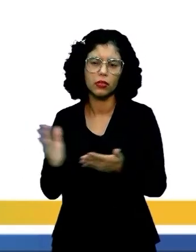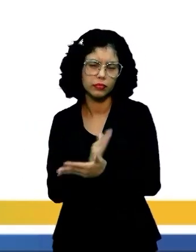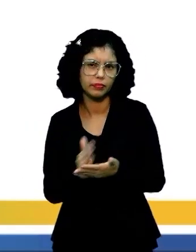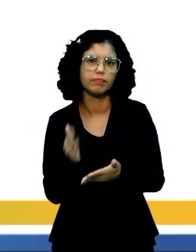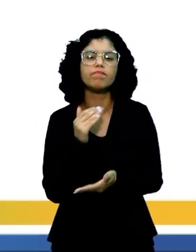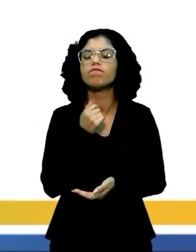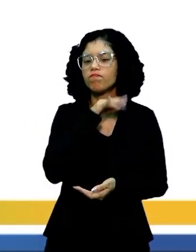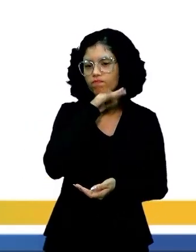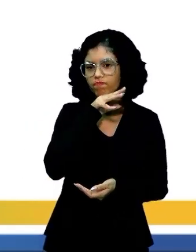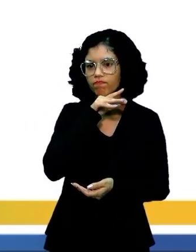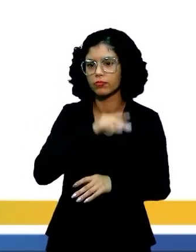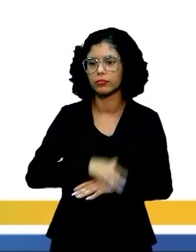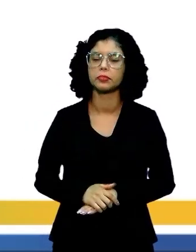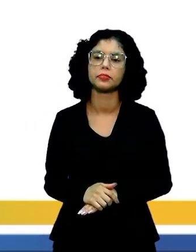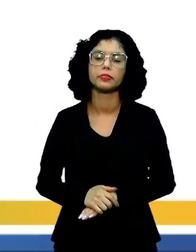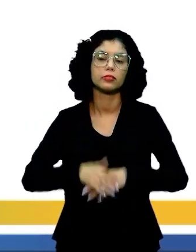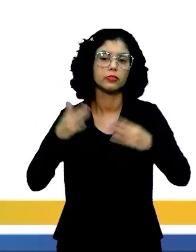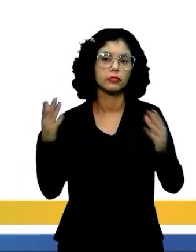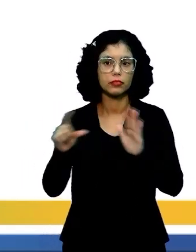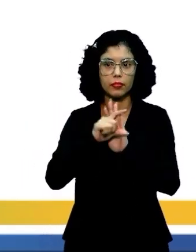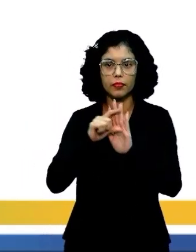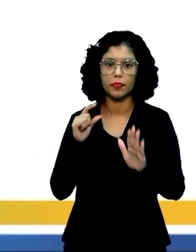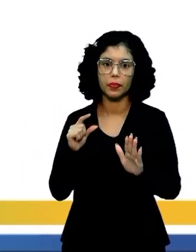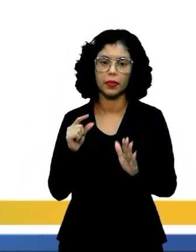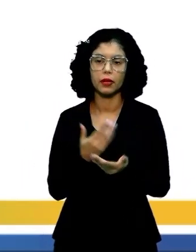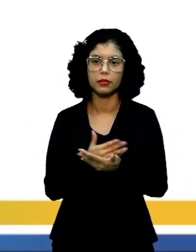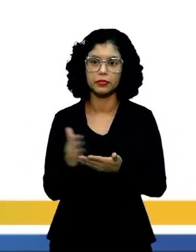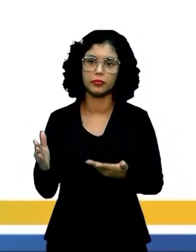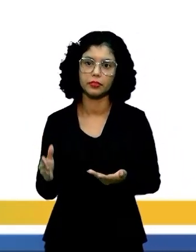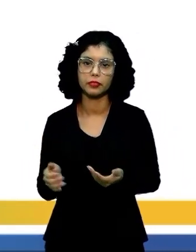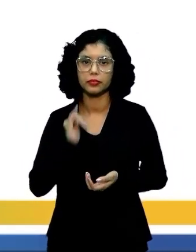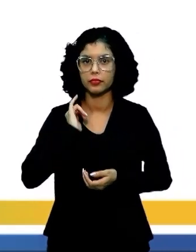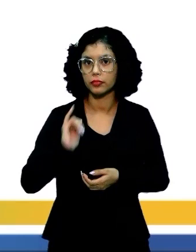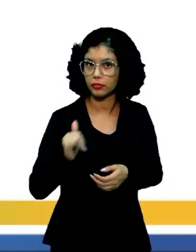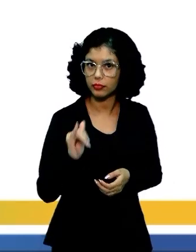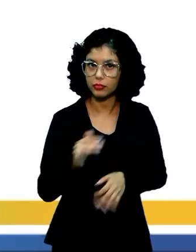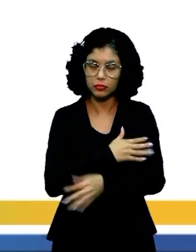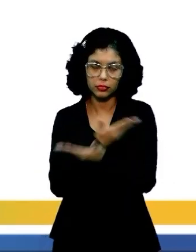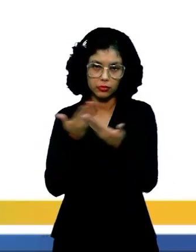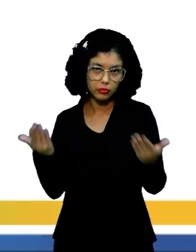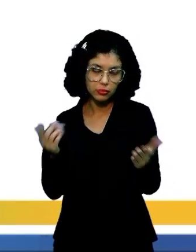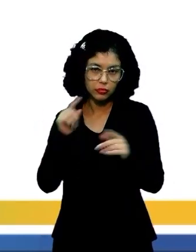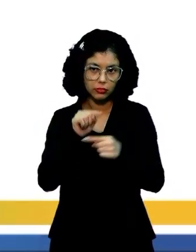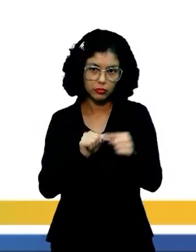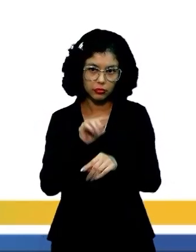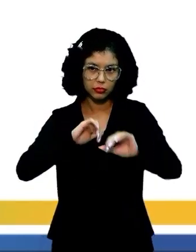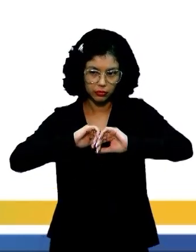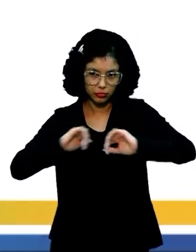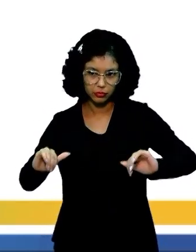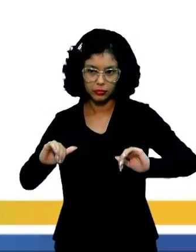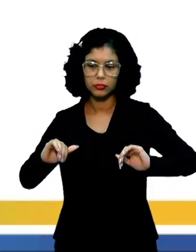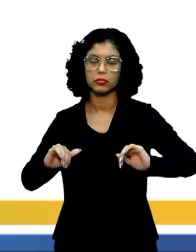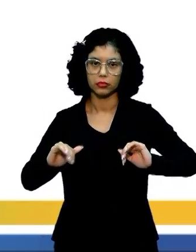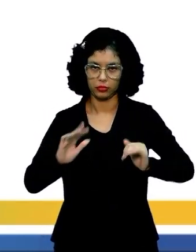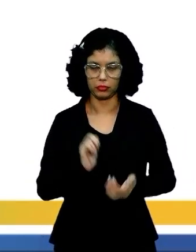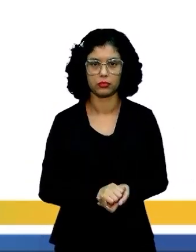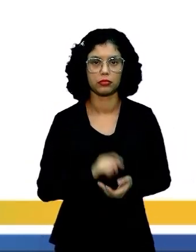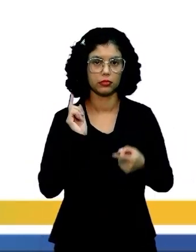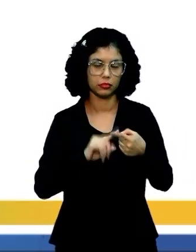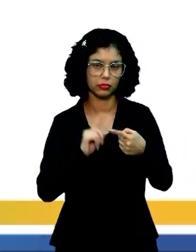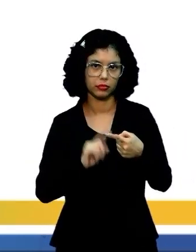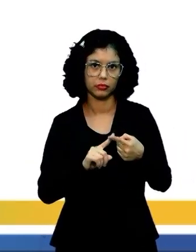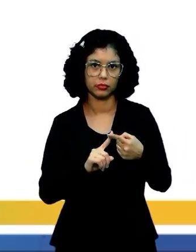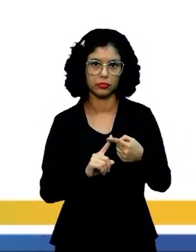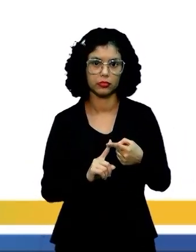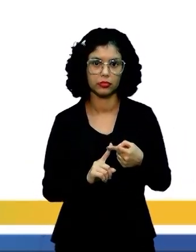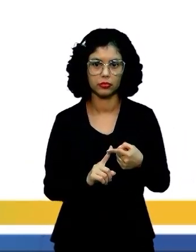e alguma vez o cruel. Essa parte é logo do início. A narrativa, pessoal, ela está dividida em duas partes. A primeira